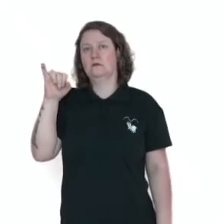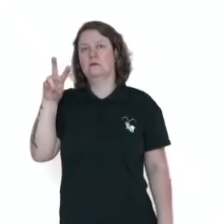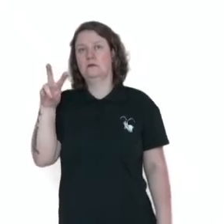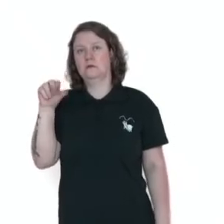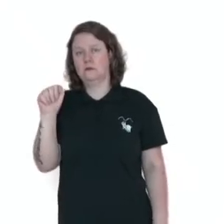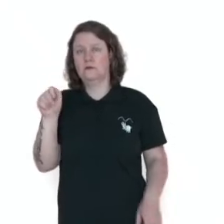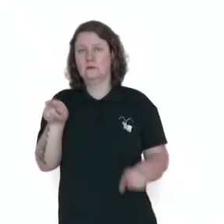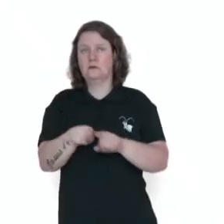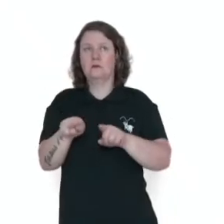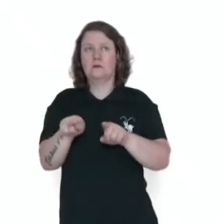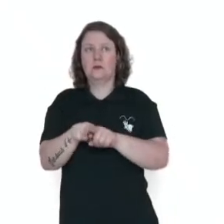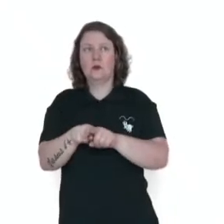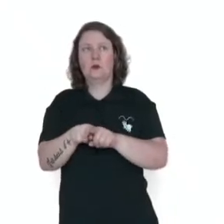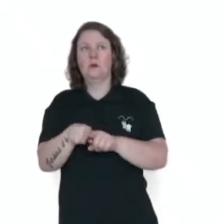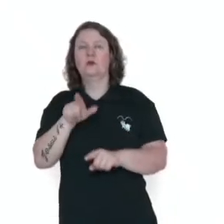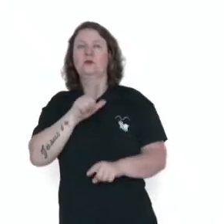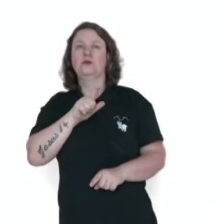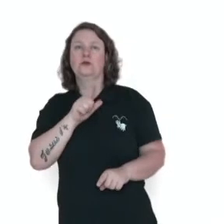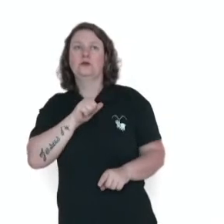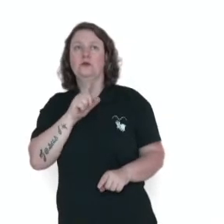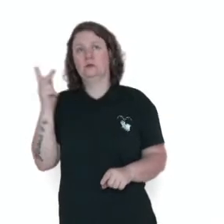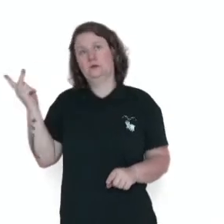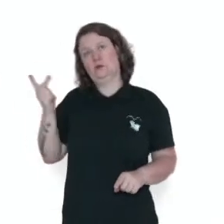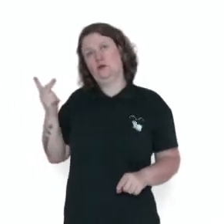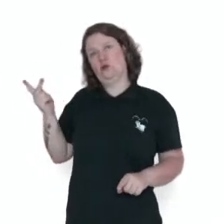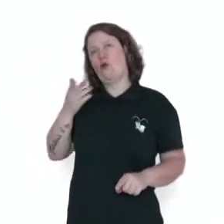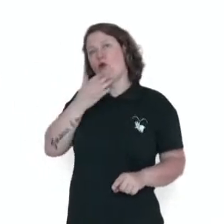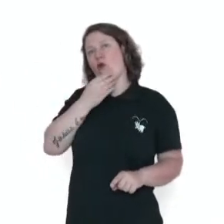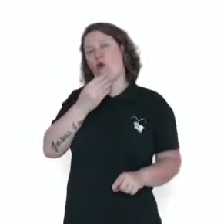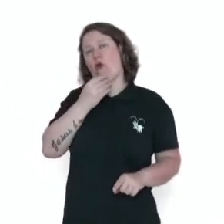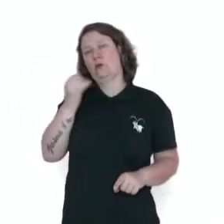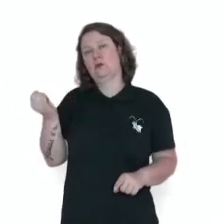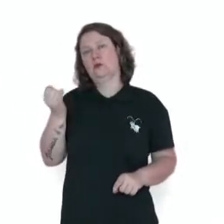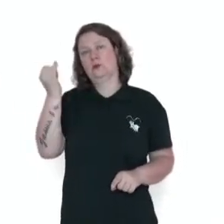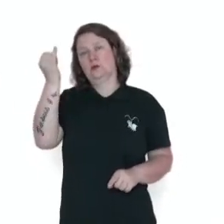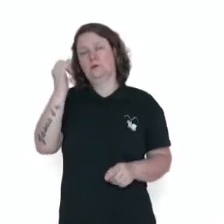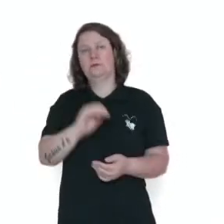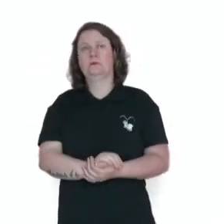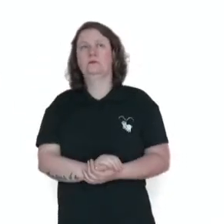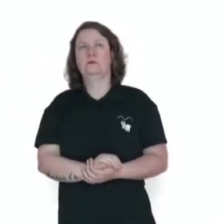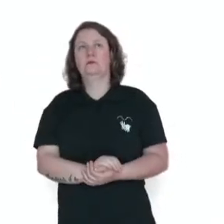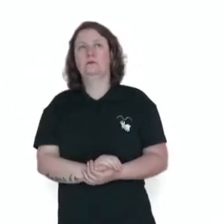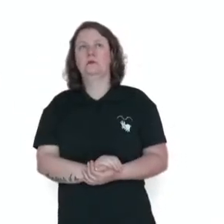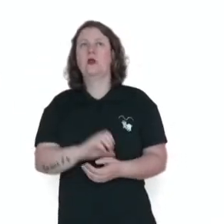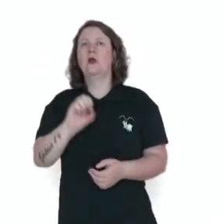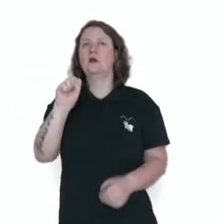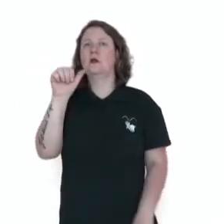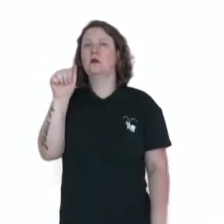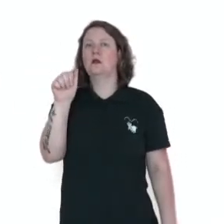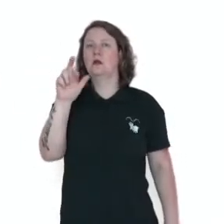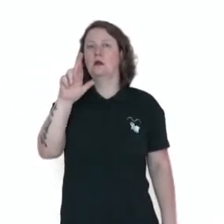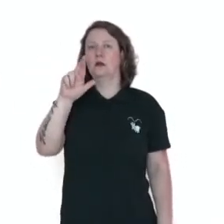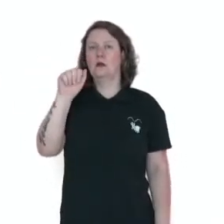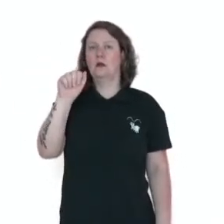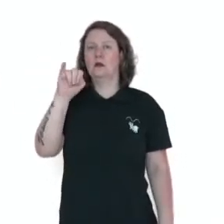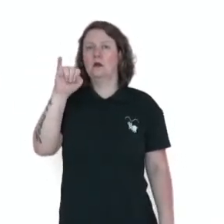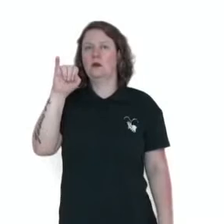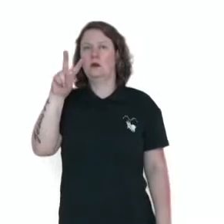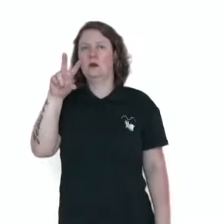Barão de Cotegipe, né, aqui também do Saraiva, que fizeram essa lei